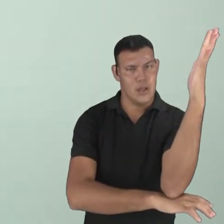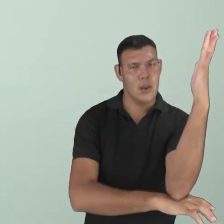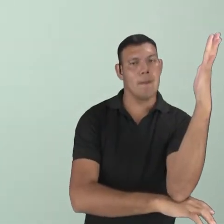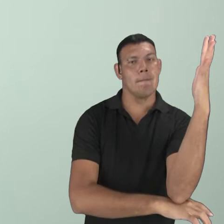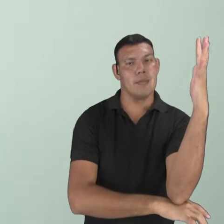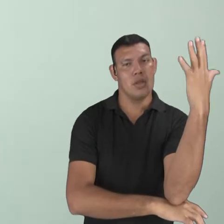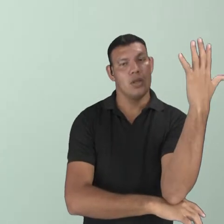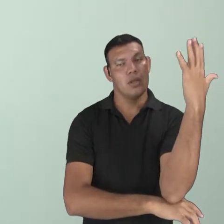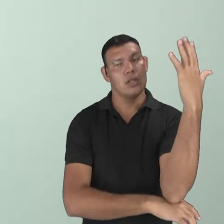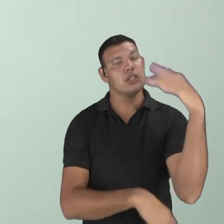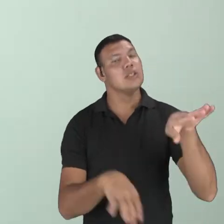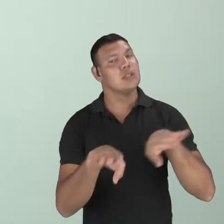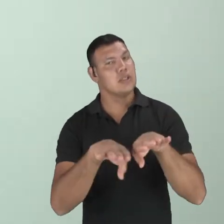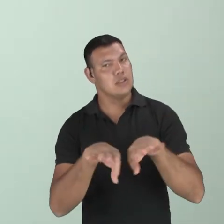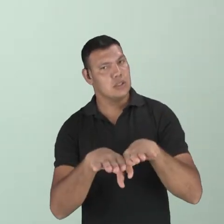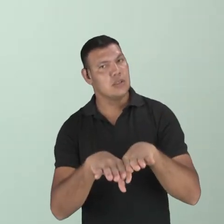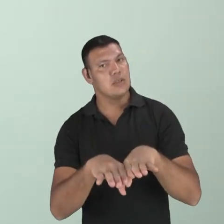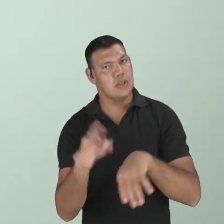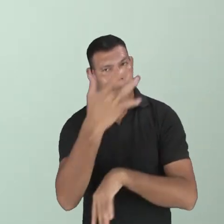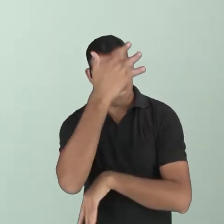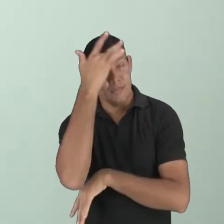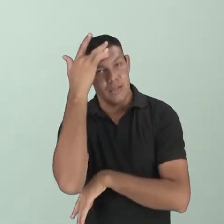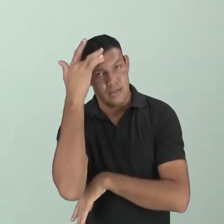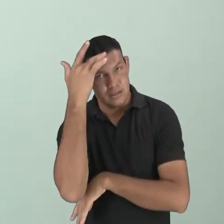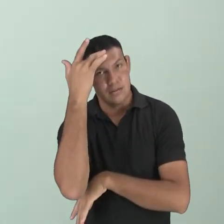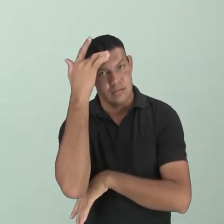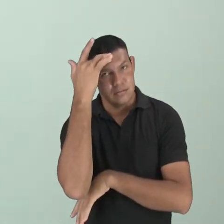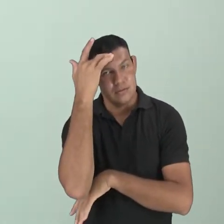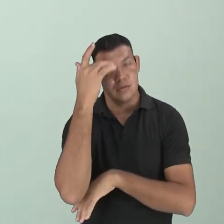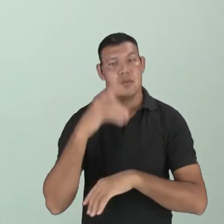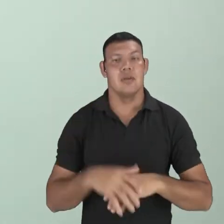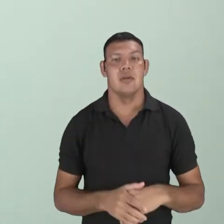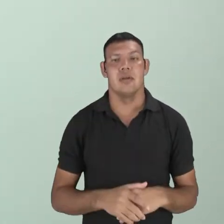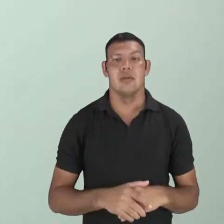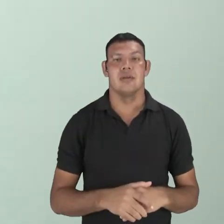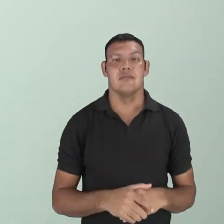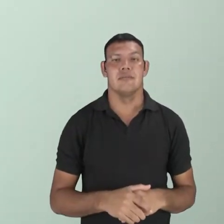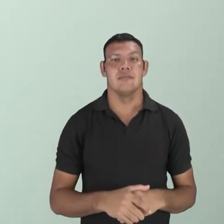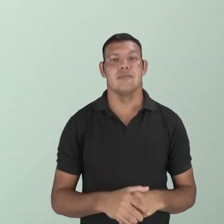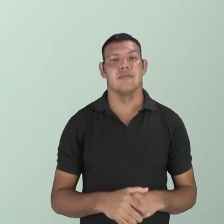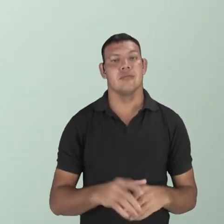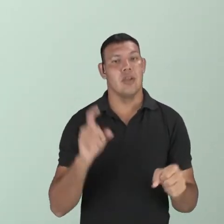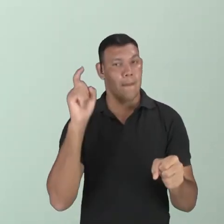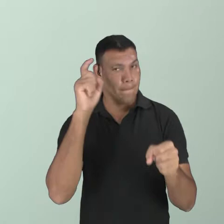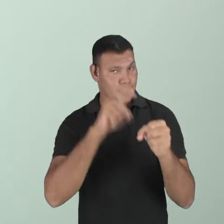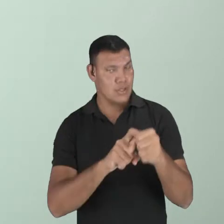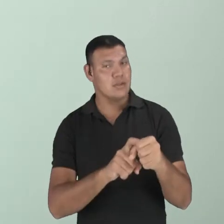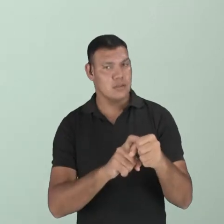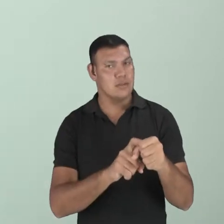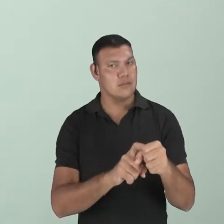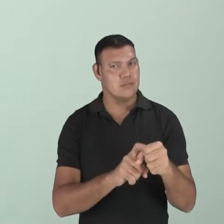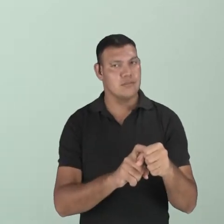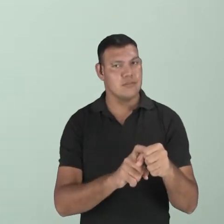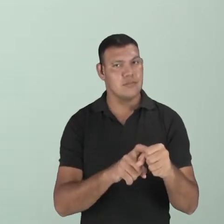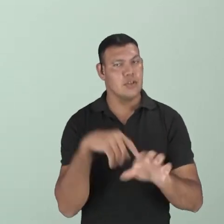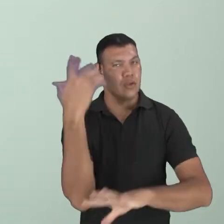vida própria, mas nós estamos falando também de vidas de pessoas que são totalmente dependentes desse meio ambiente.